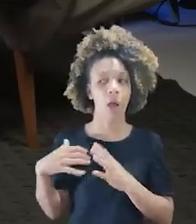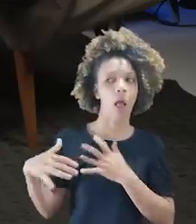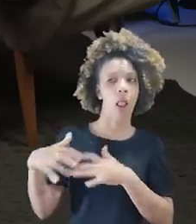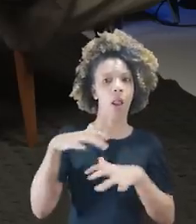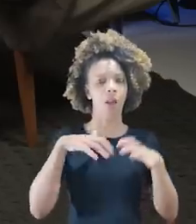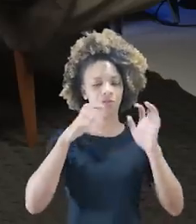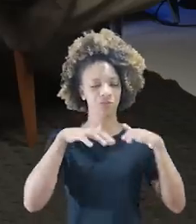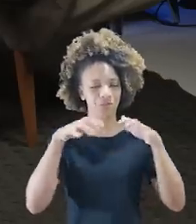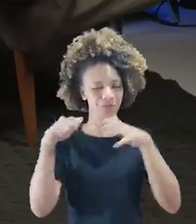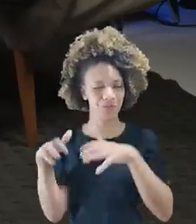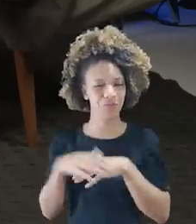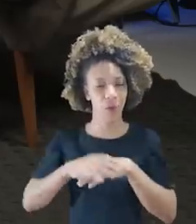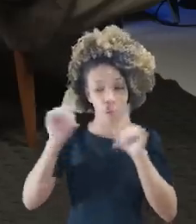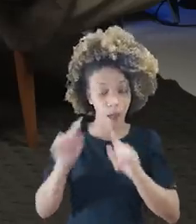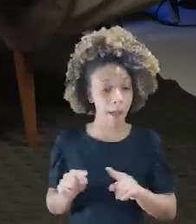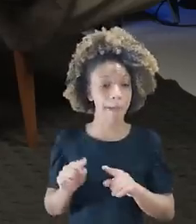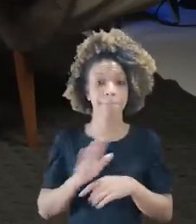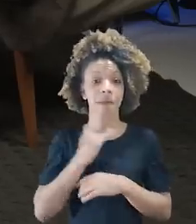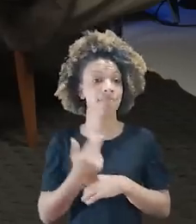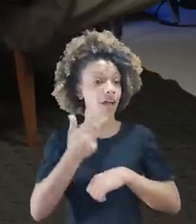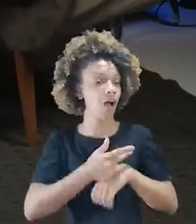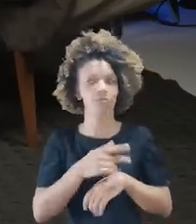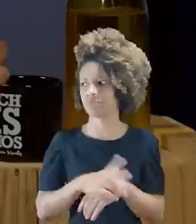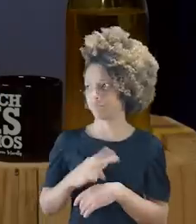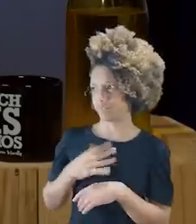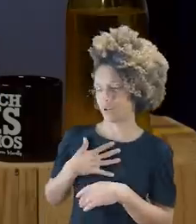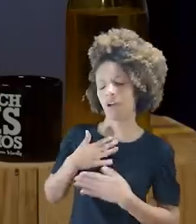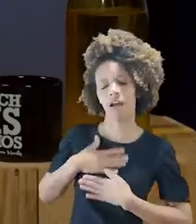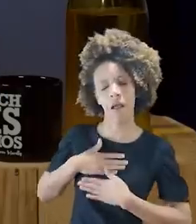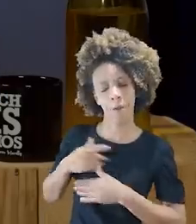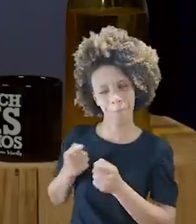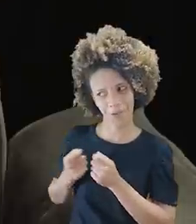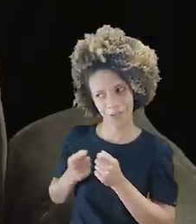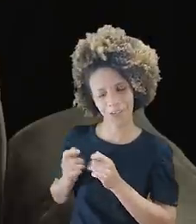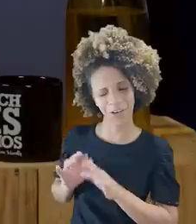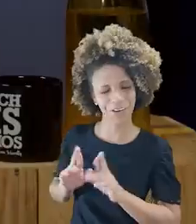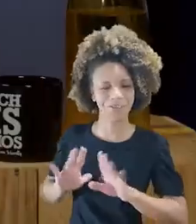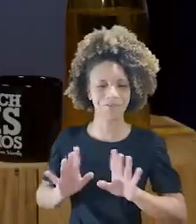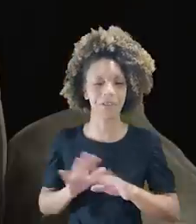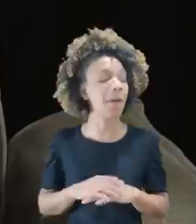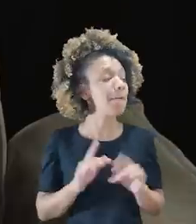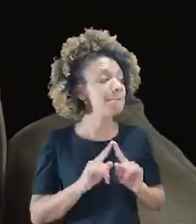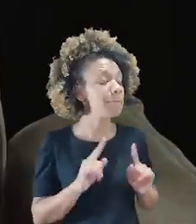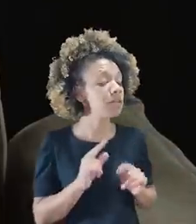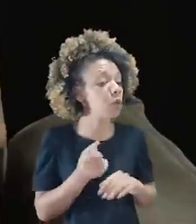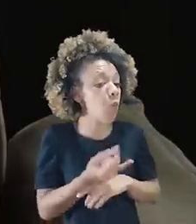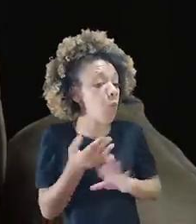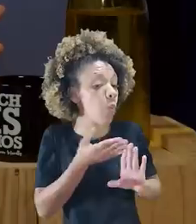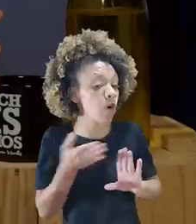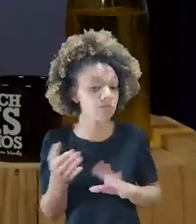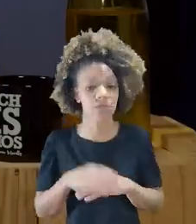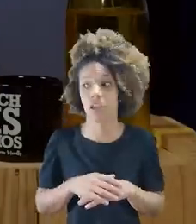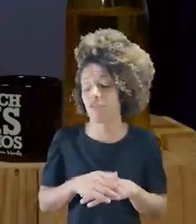acontecer tem uma chuva vai ter um rioo vai matar um dos cinegrafistas Nossa não calma vai pelo contrário não mas assim quanto tempo foi de